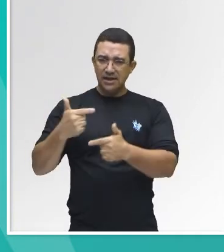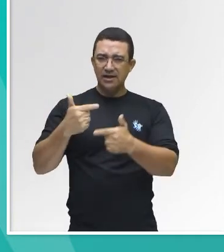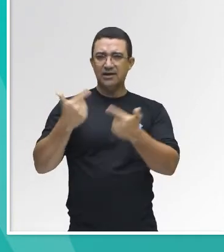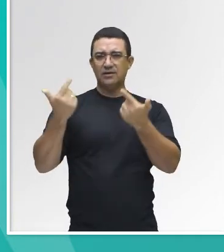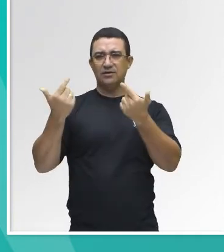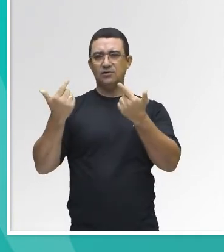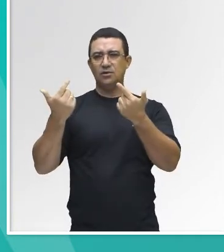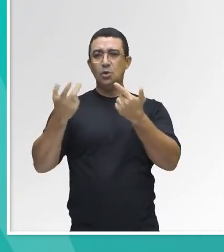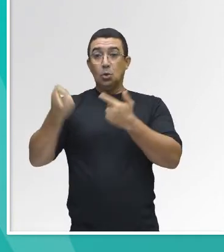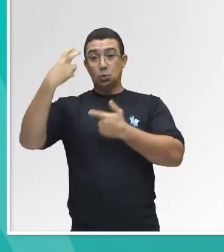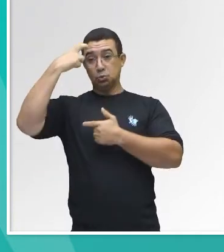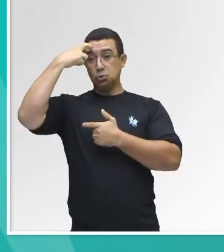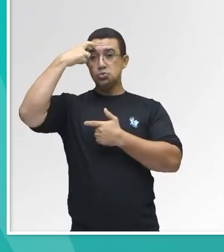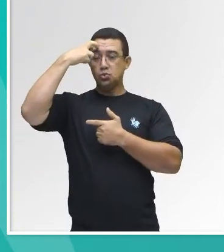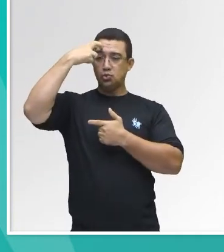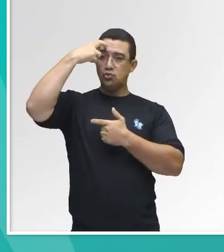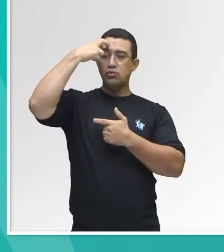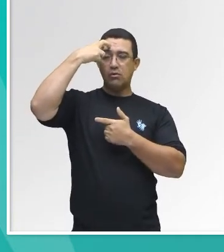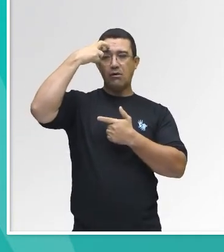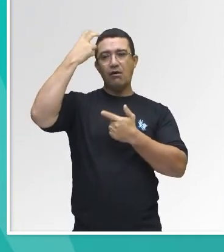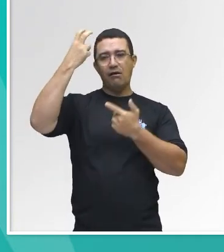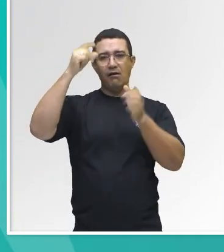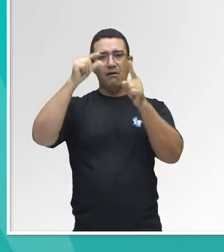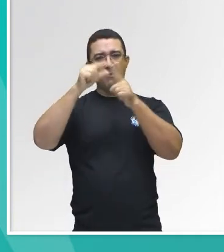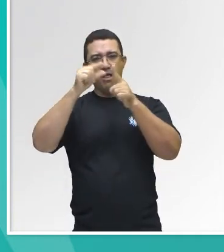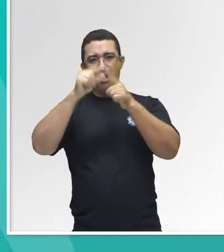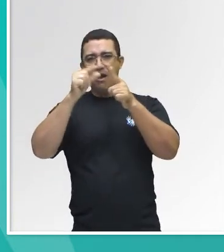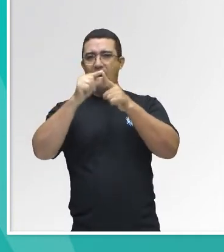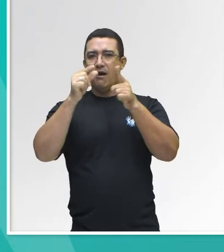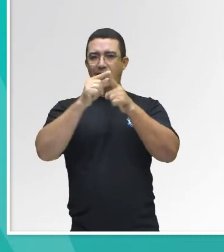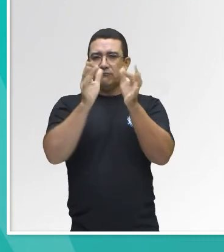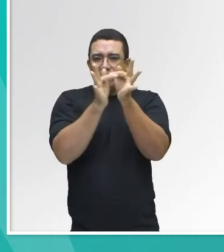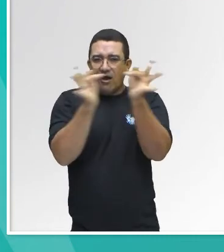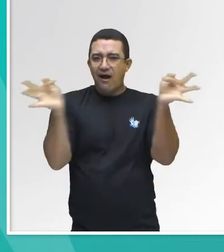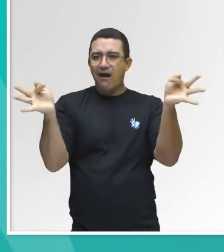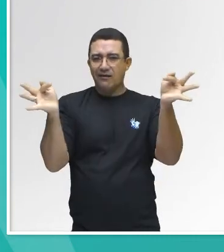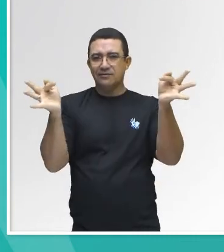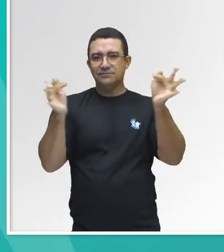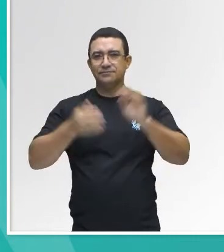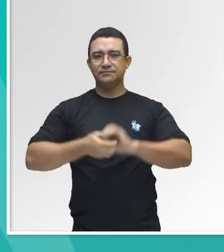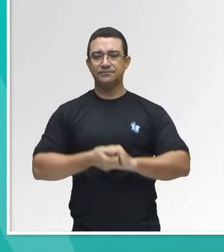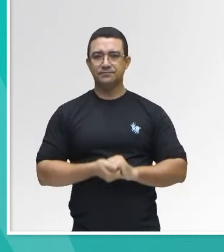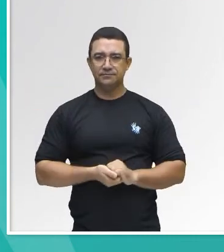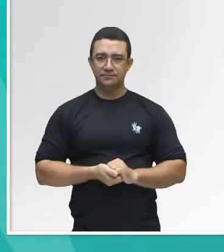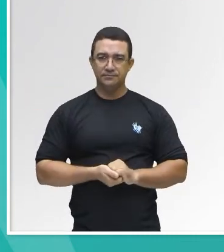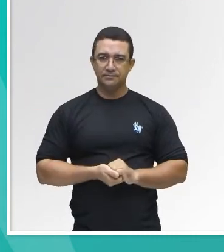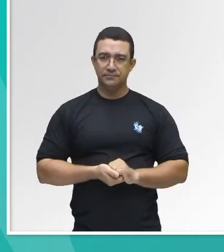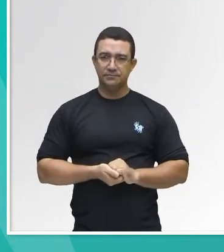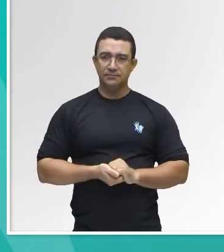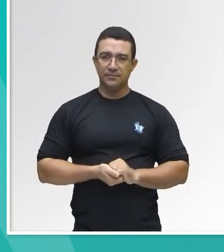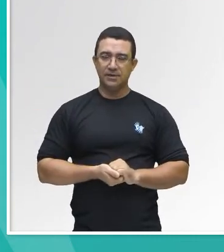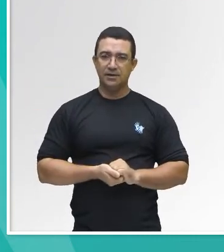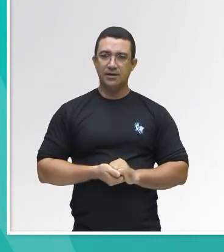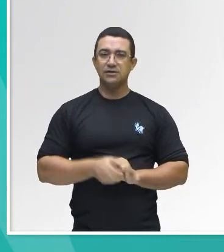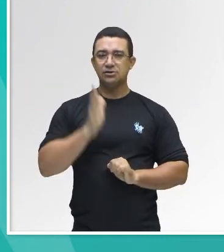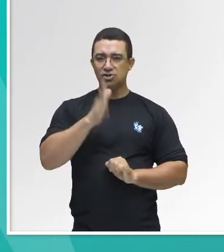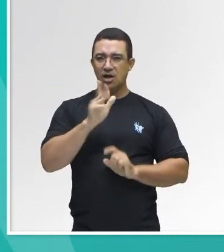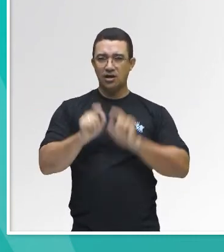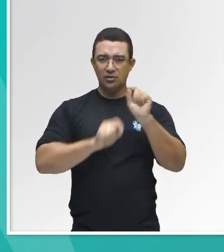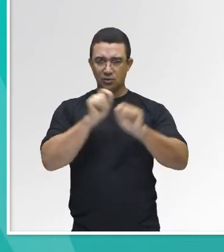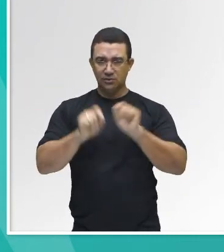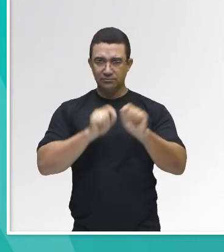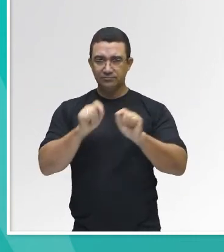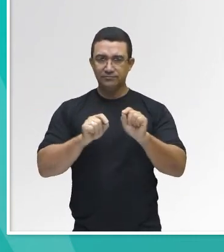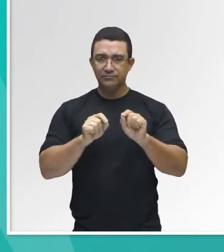né, de cultura, provérbios, refrões, né, que aí vem já